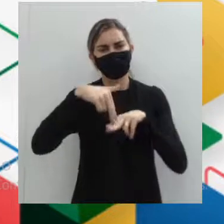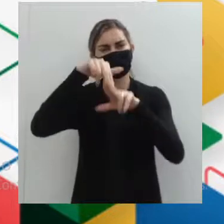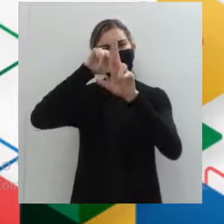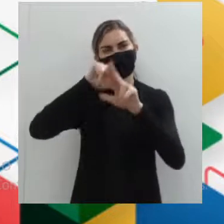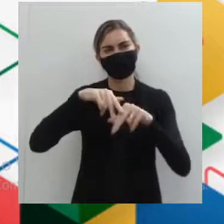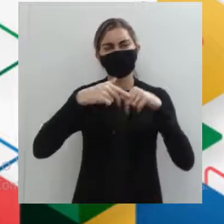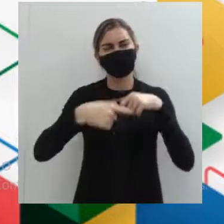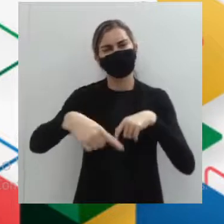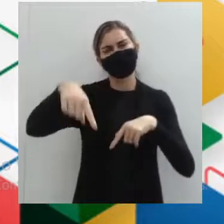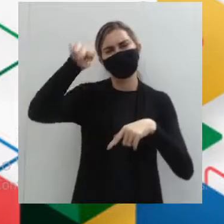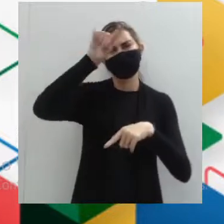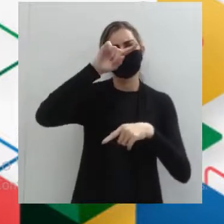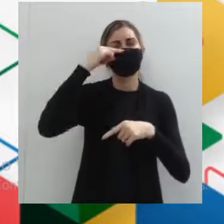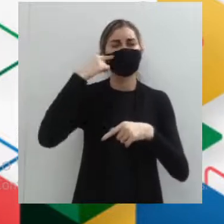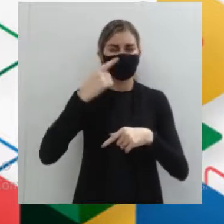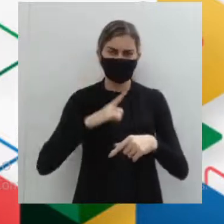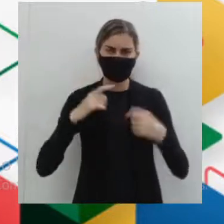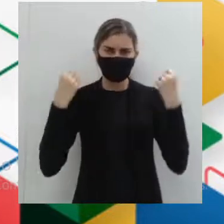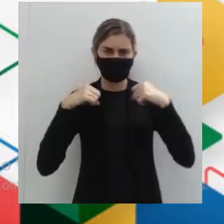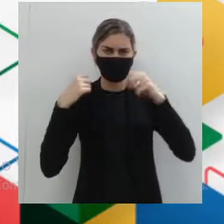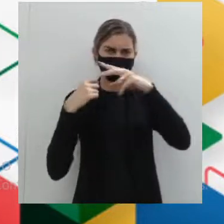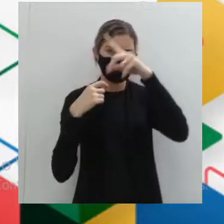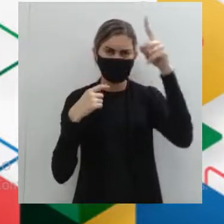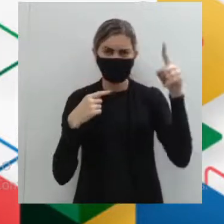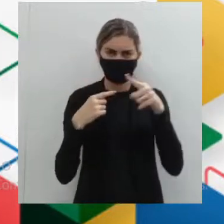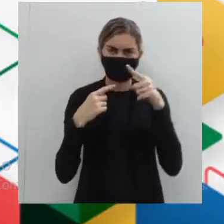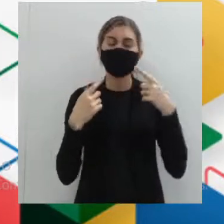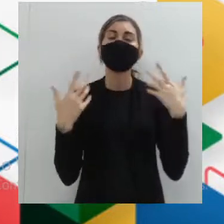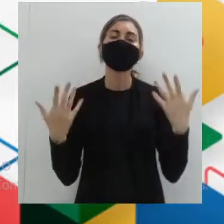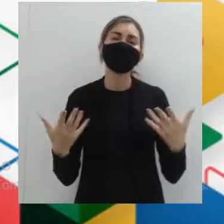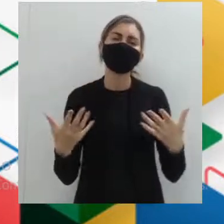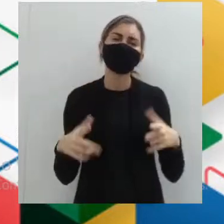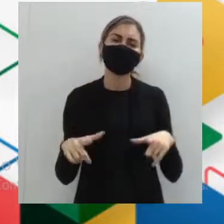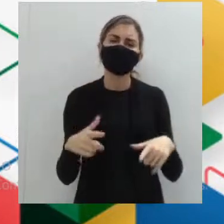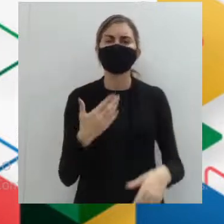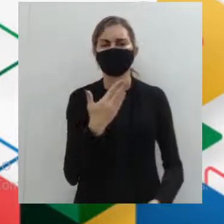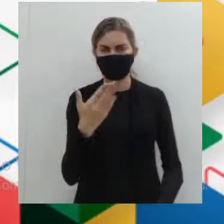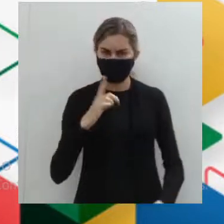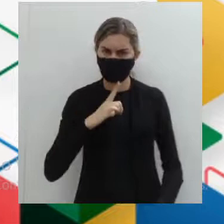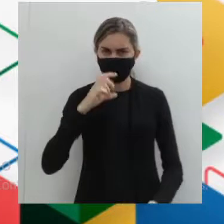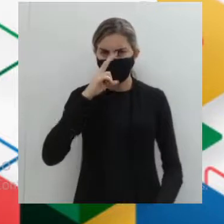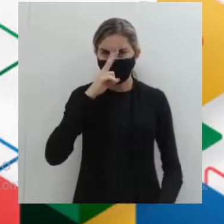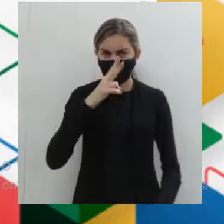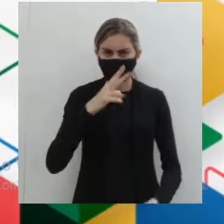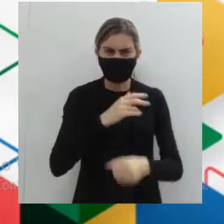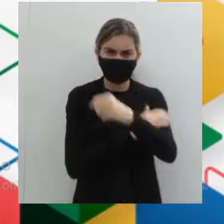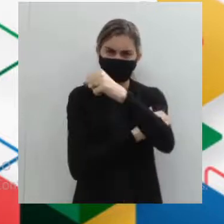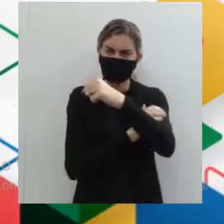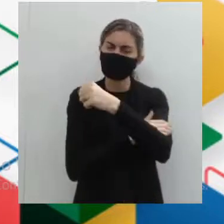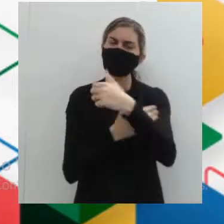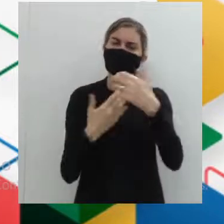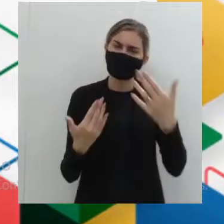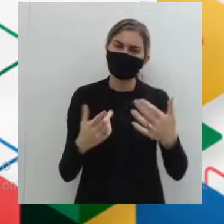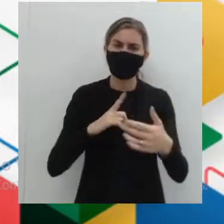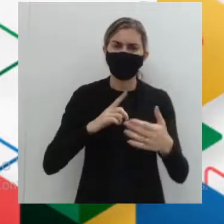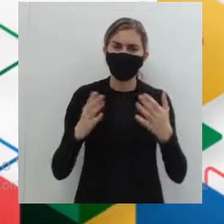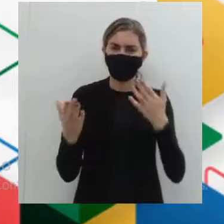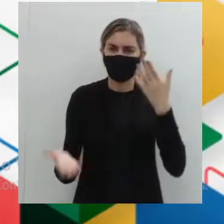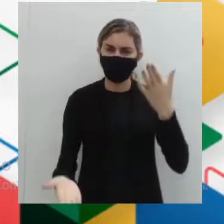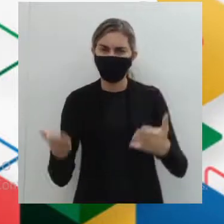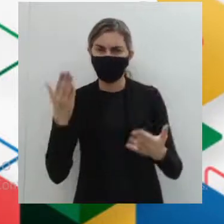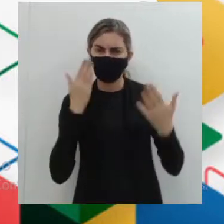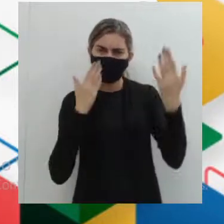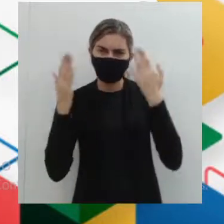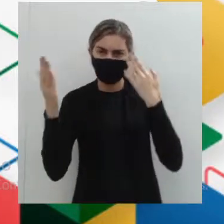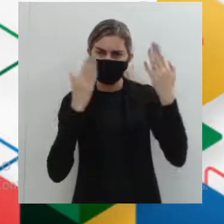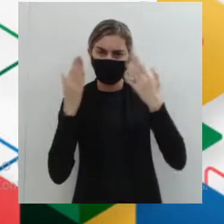interessante. Será que tem ginástica aí presente, minha gente? Onde é que a ginástica está presente aí? Tem força ali envolvida, tem equilíbrio